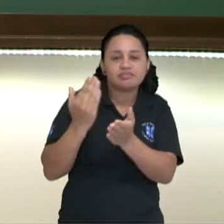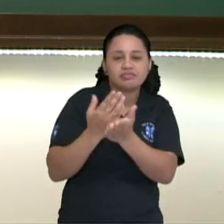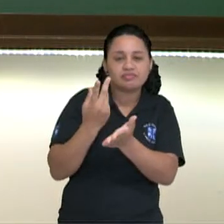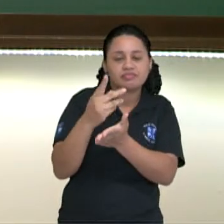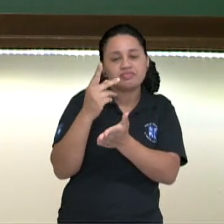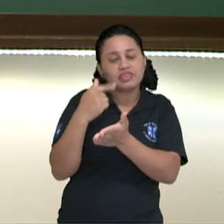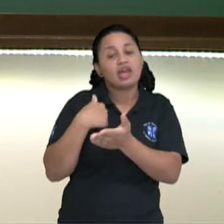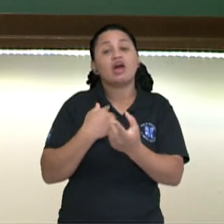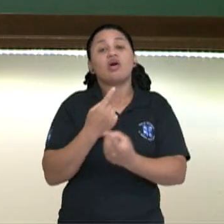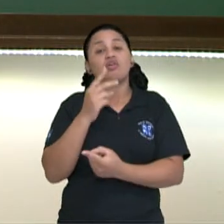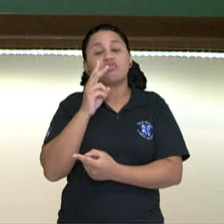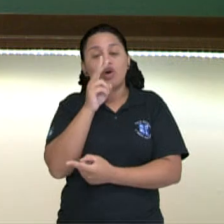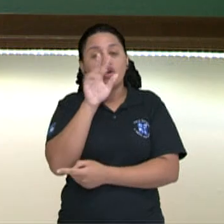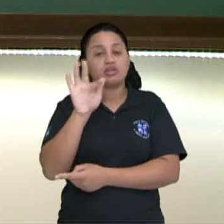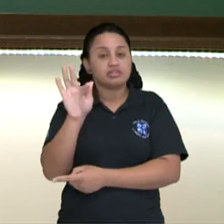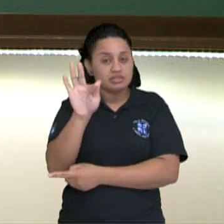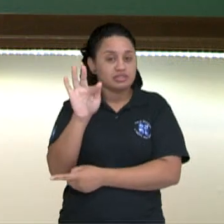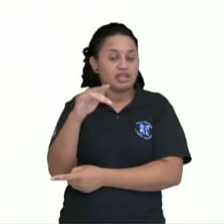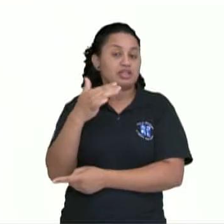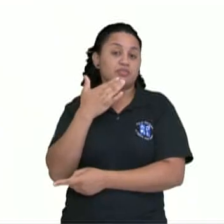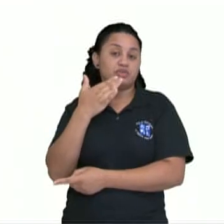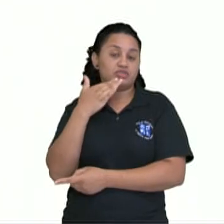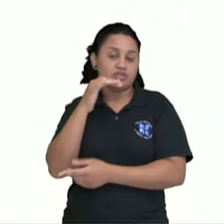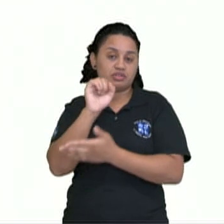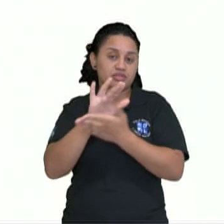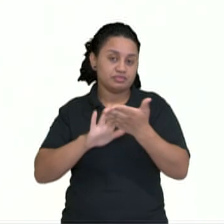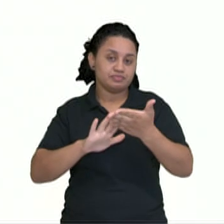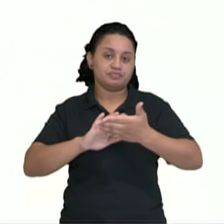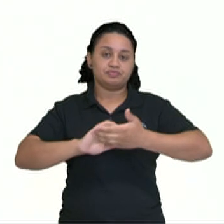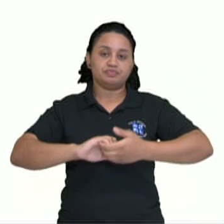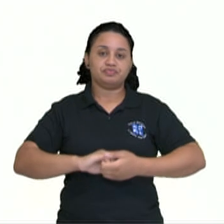é a força que está sendo pedida nesse exercício.